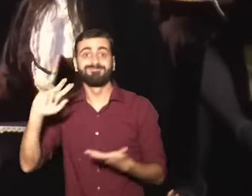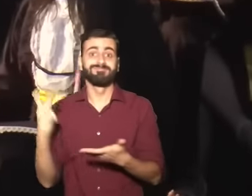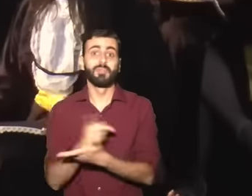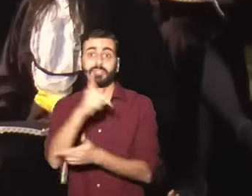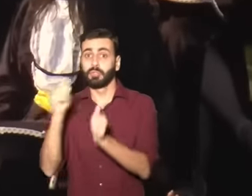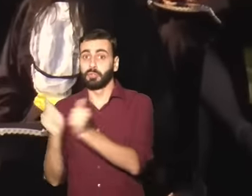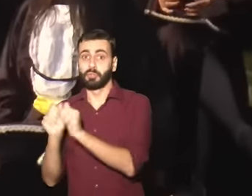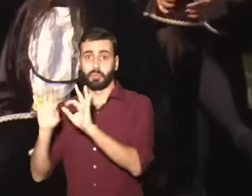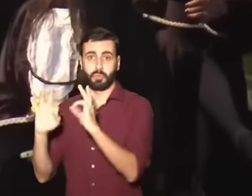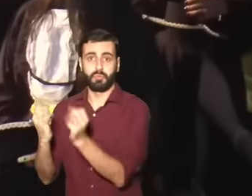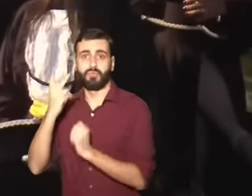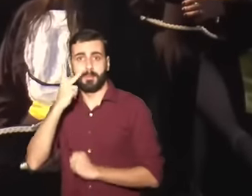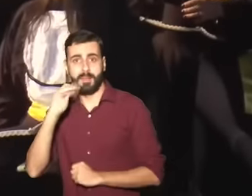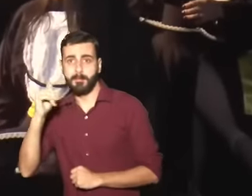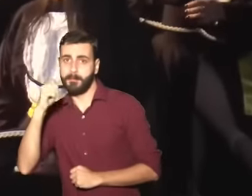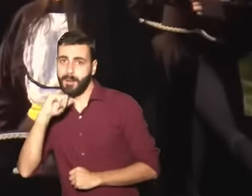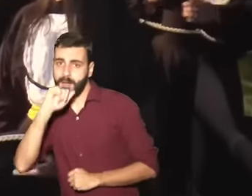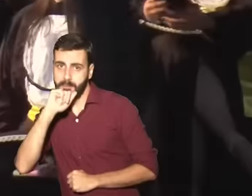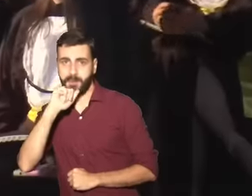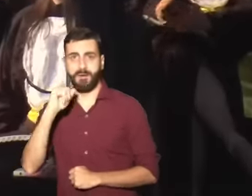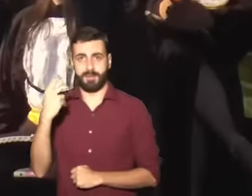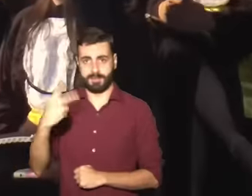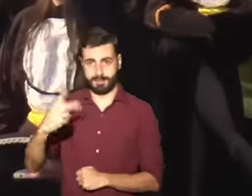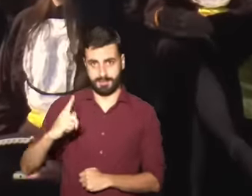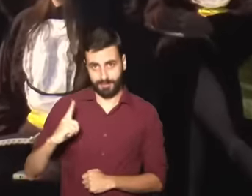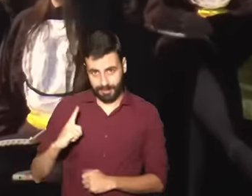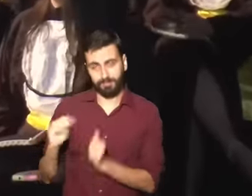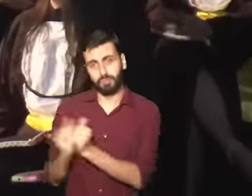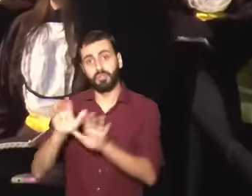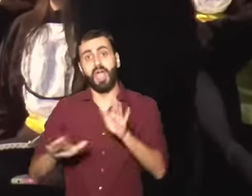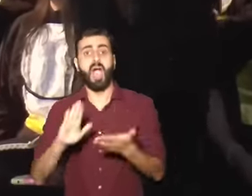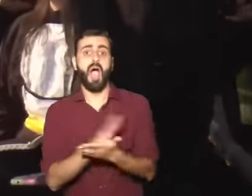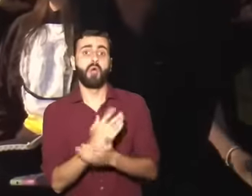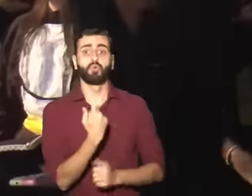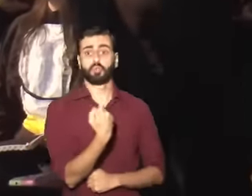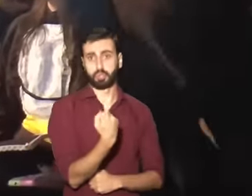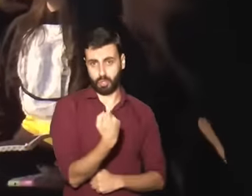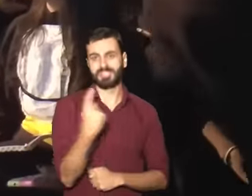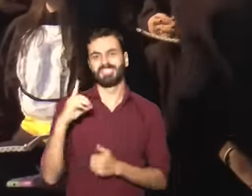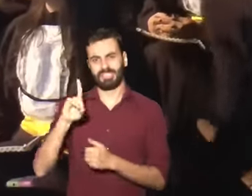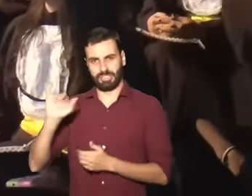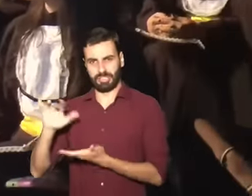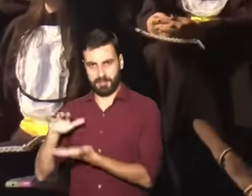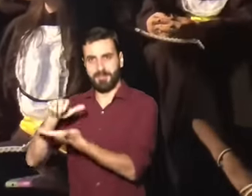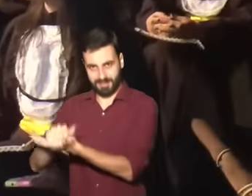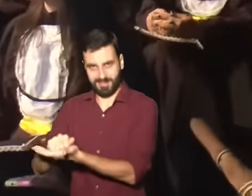vieram acompanhados dos pais responsáveis, alguns vieram sozinhos.